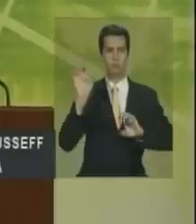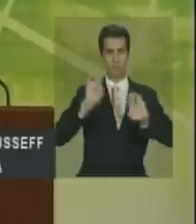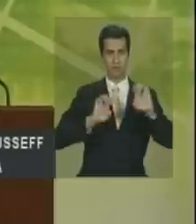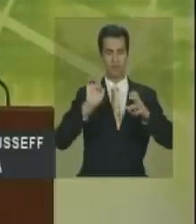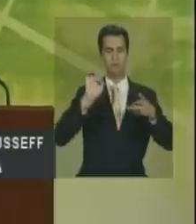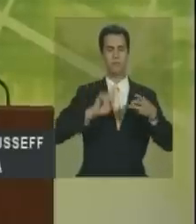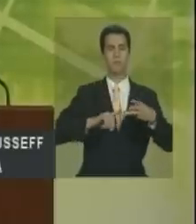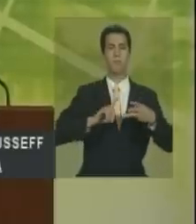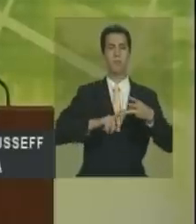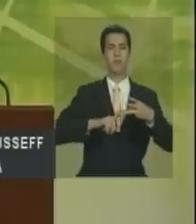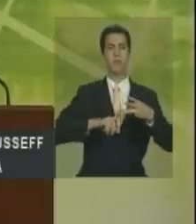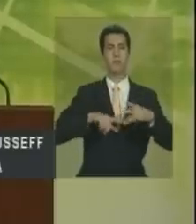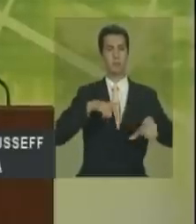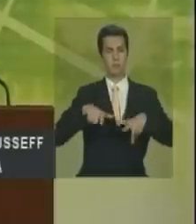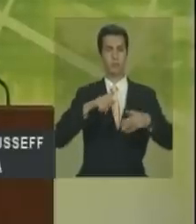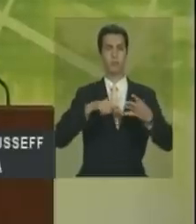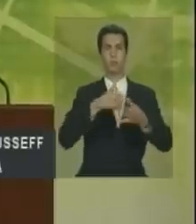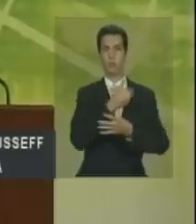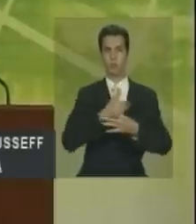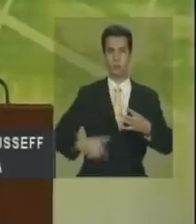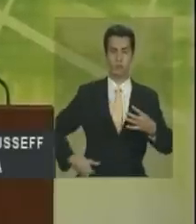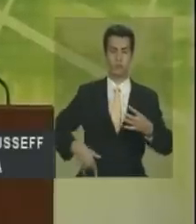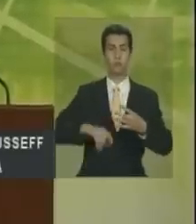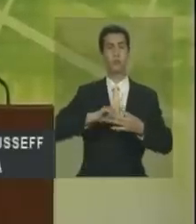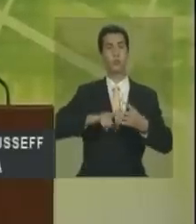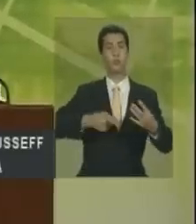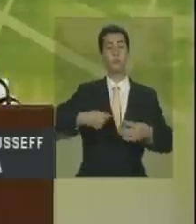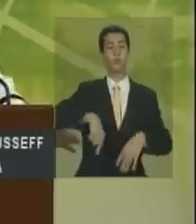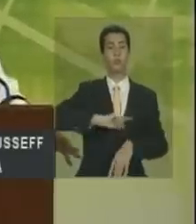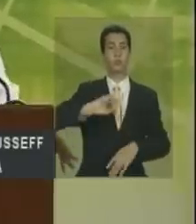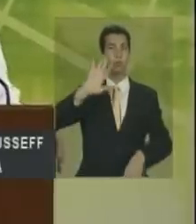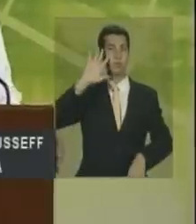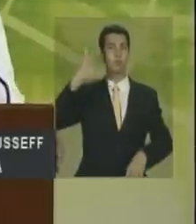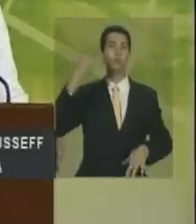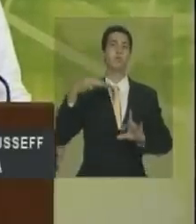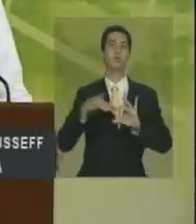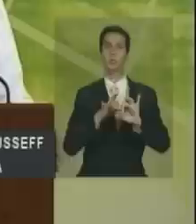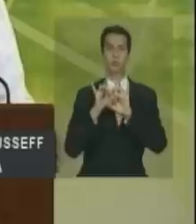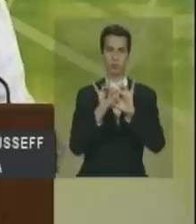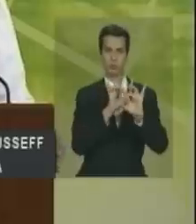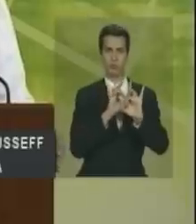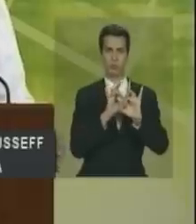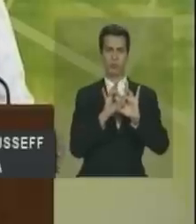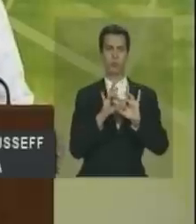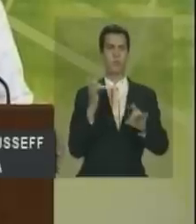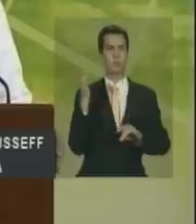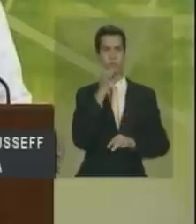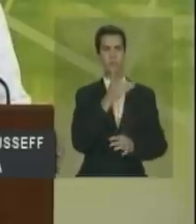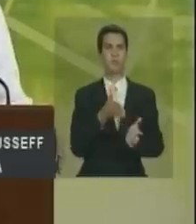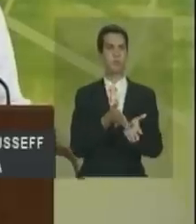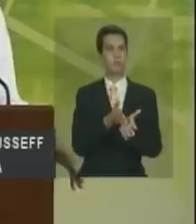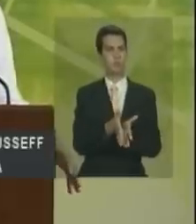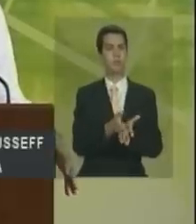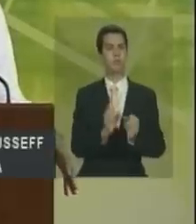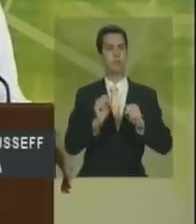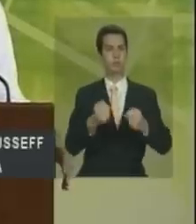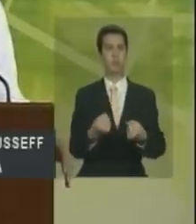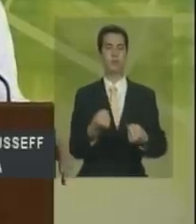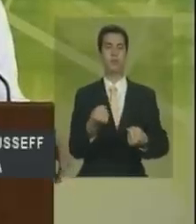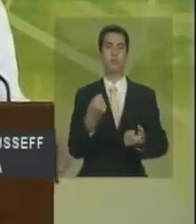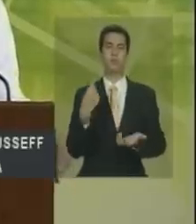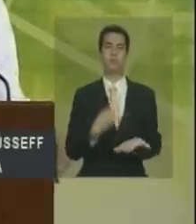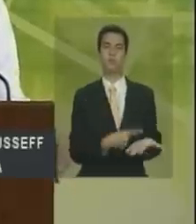os trabalhadores, no caminho da decisão conjunta, criam o alicerce sólido para a construção de uma